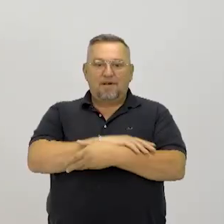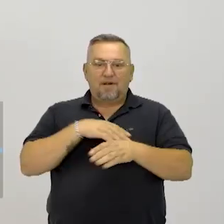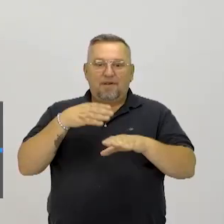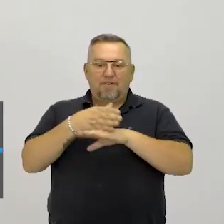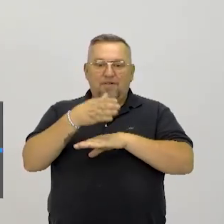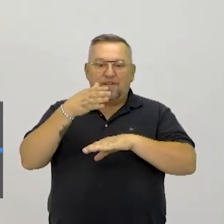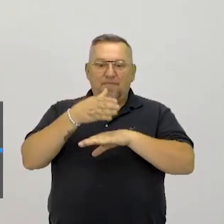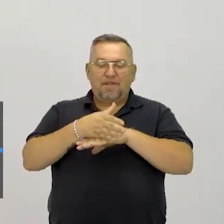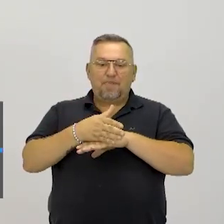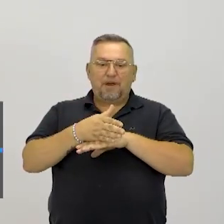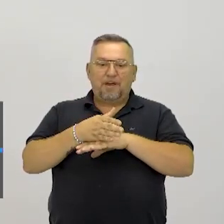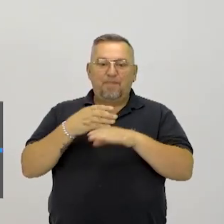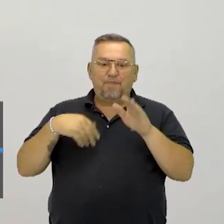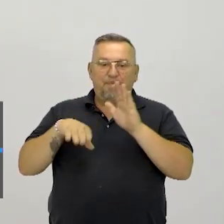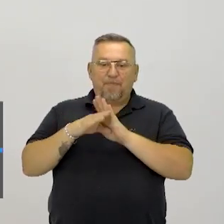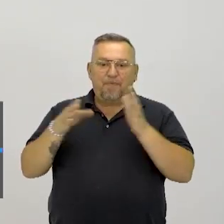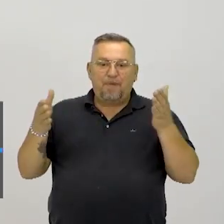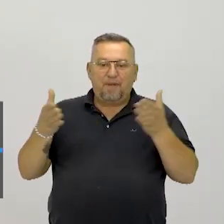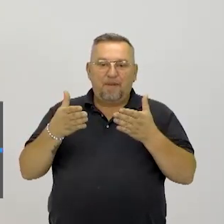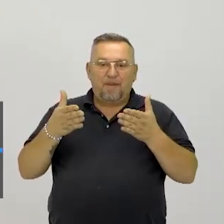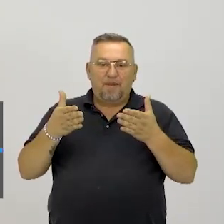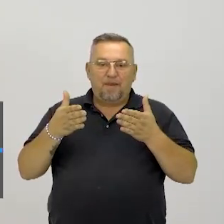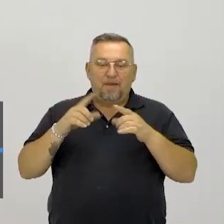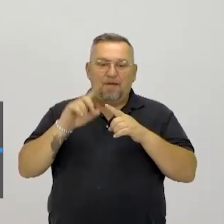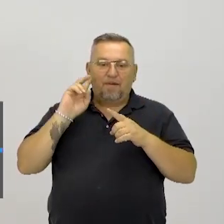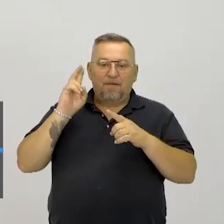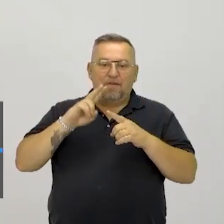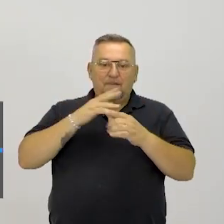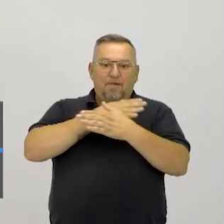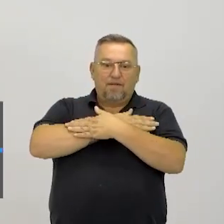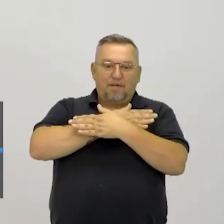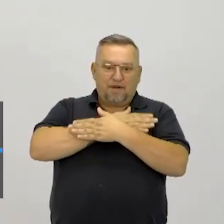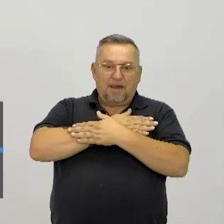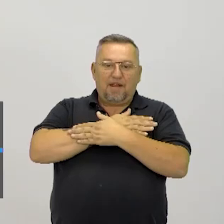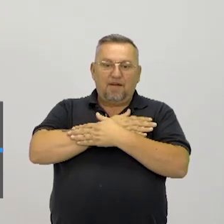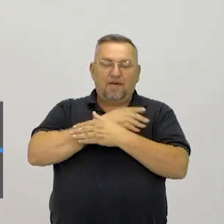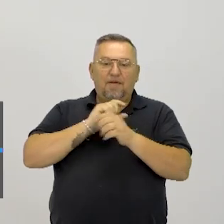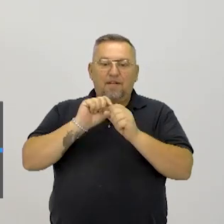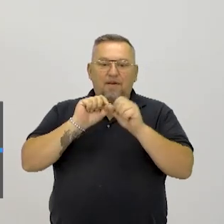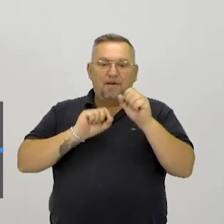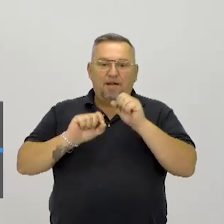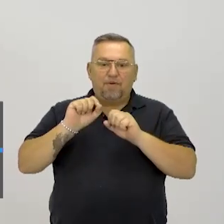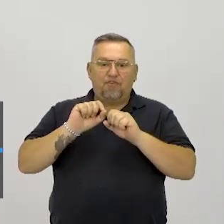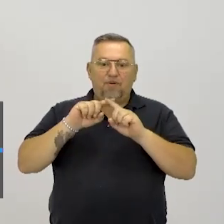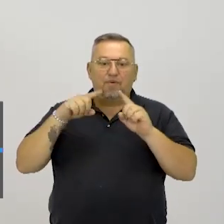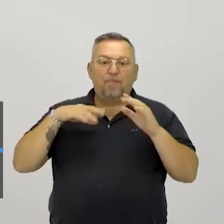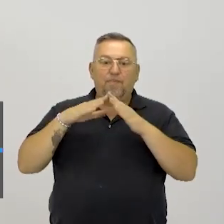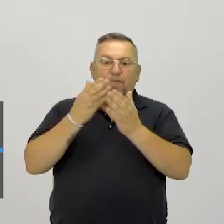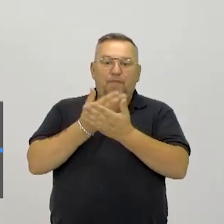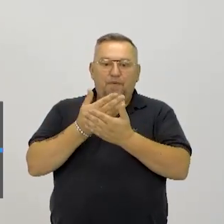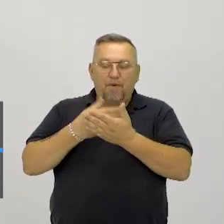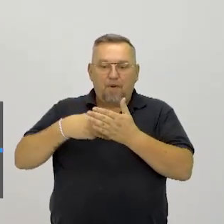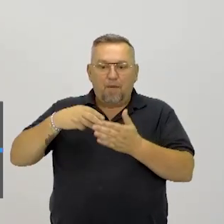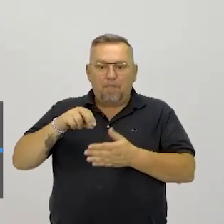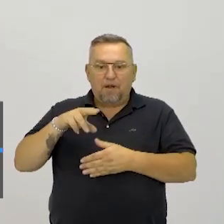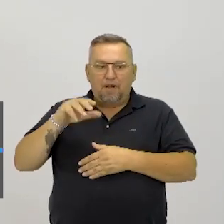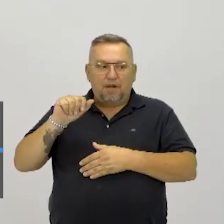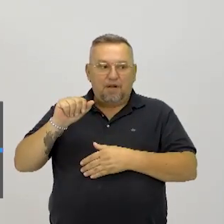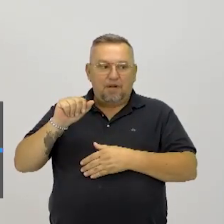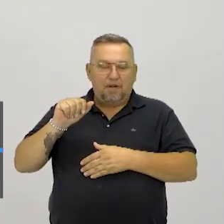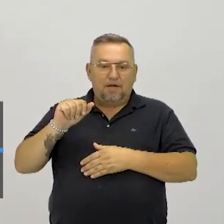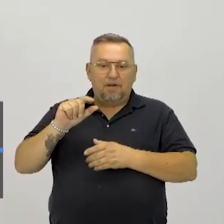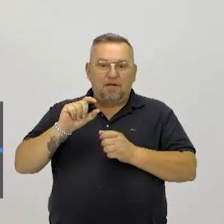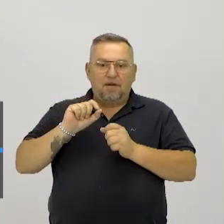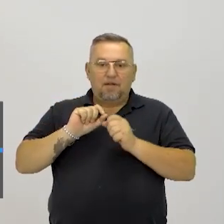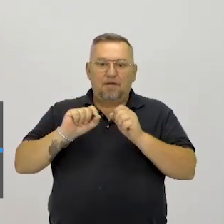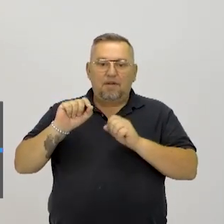Participações estão chegando aqui pro Silene. Vou mandar um abraço pro pessoal que sempre participa e manda aqui o nome da escola, Escola Maria Regina Machado,